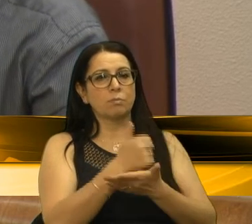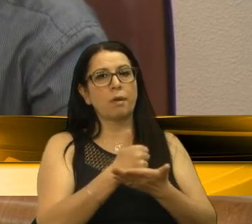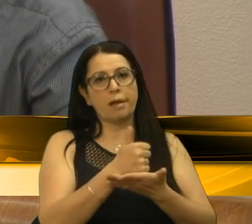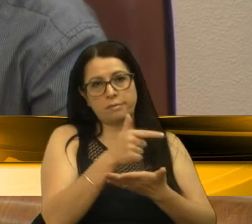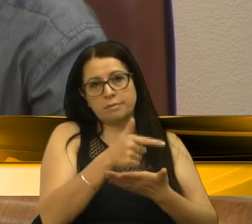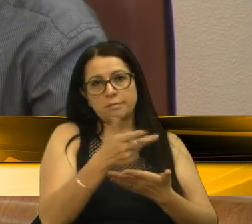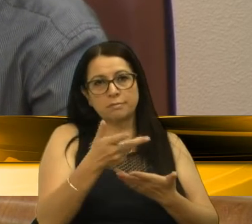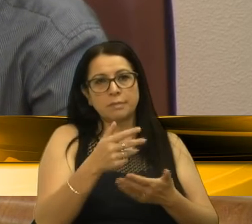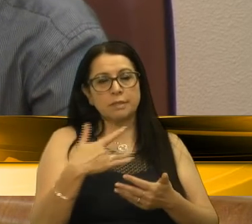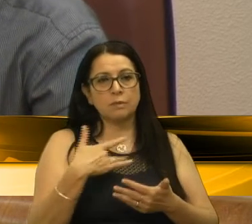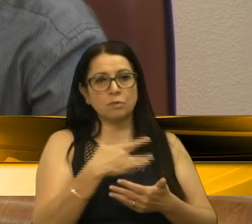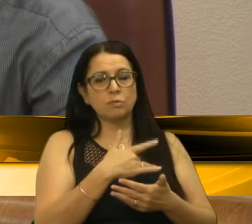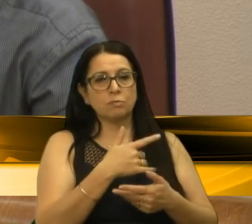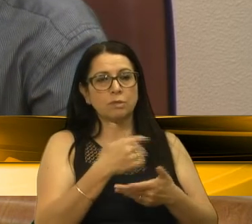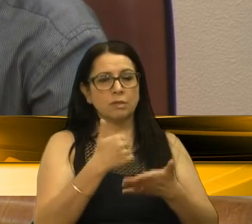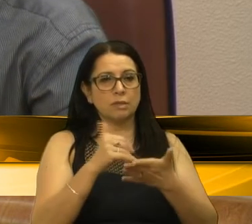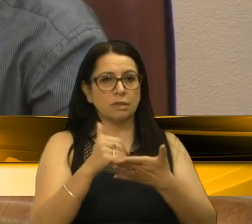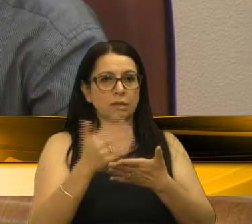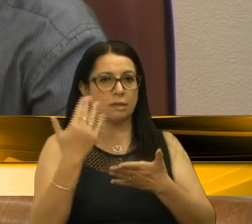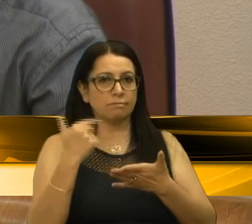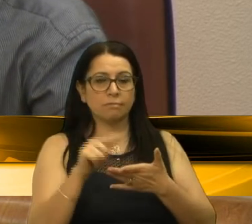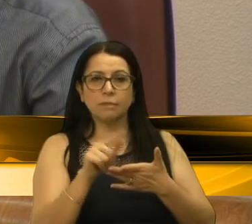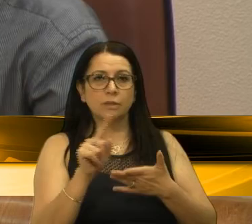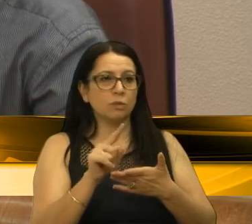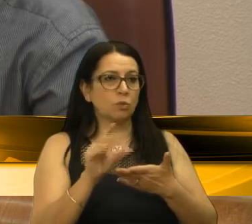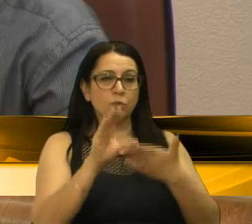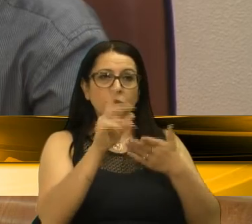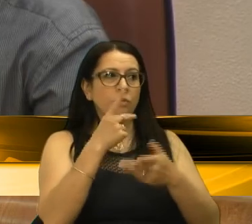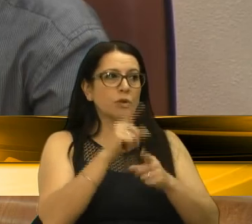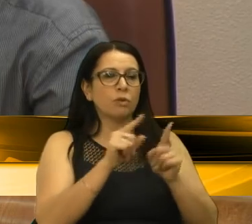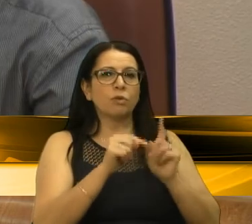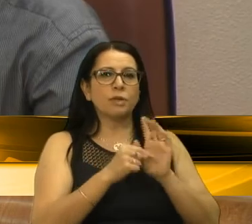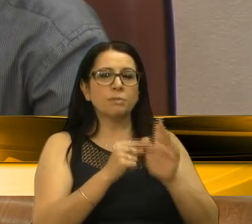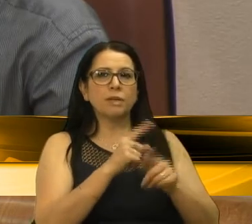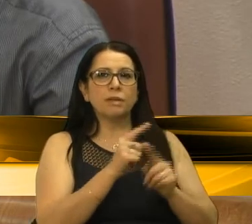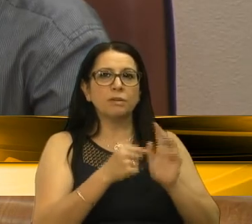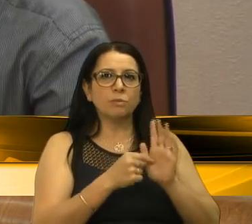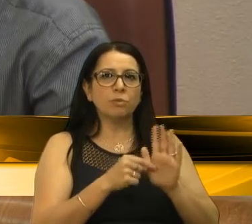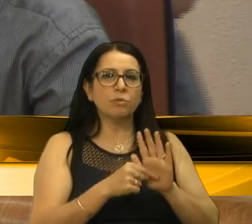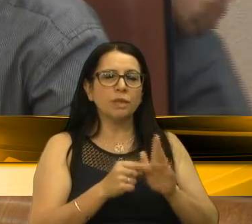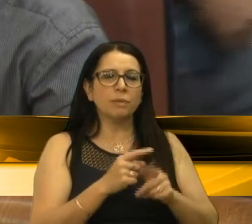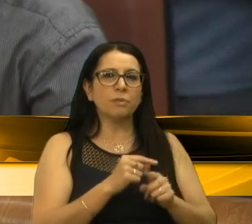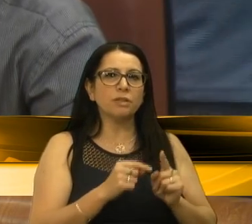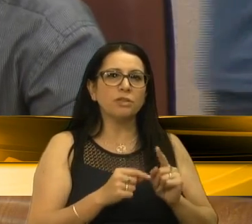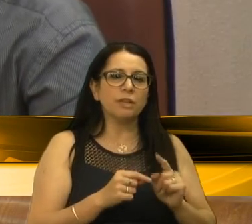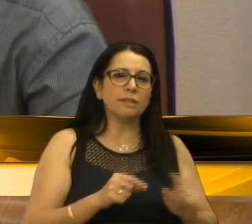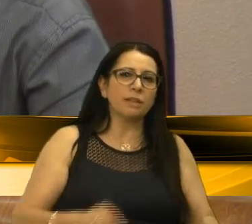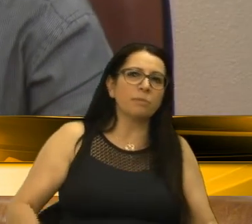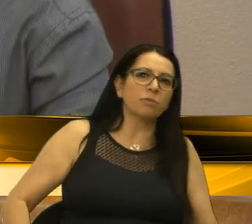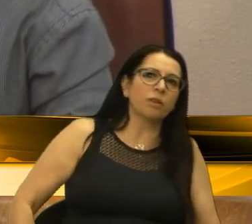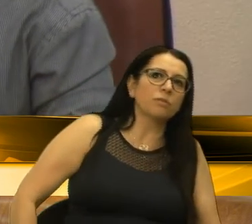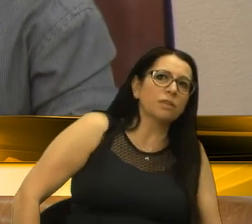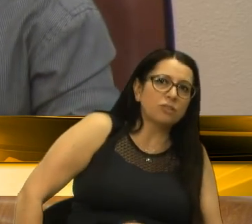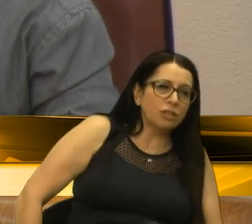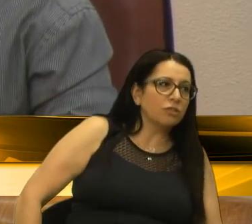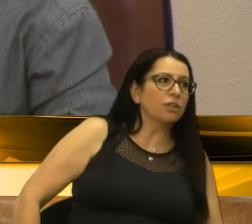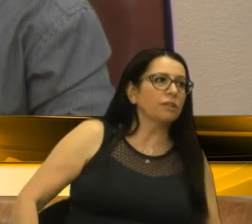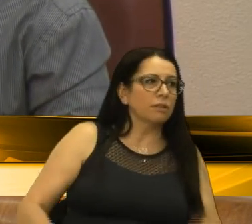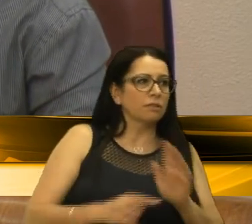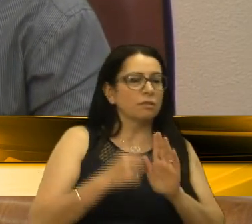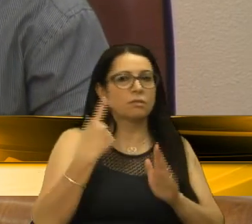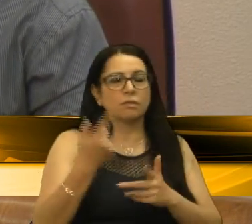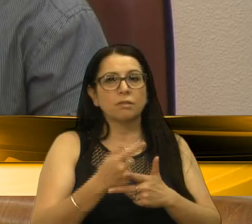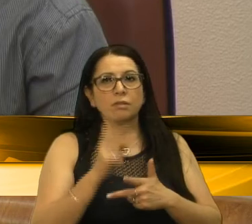que novamente? Porque quando a secretária Deise era secretária, o Conselho não se manifestou, porque não editou a sua resolução. Então, novamente, Mais de um ano